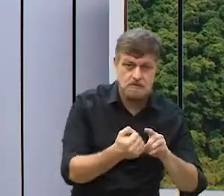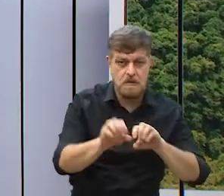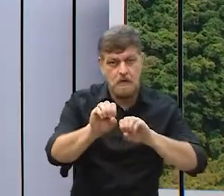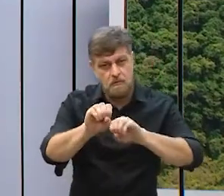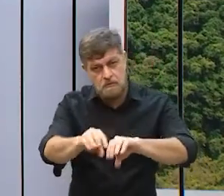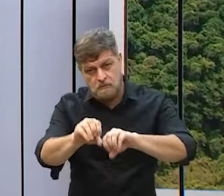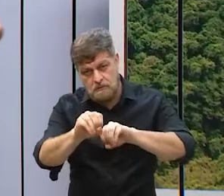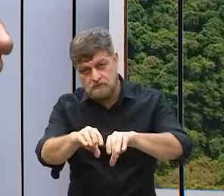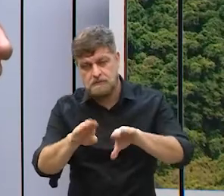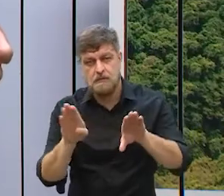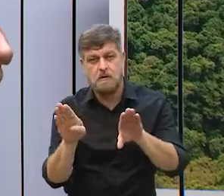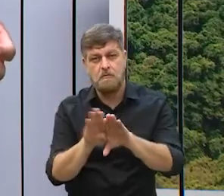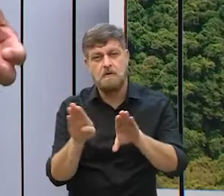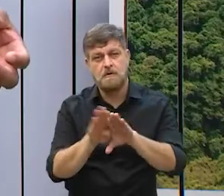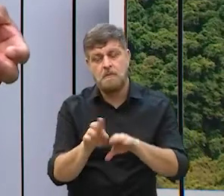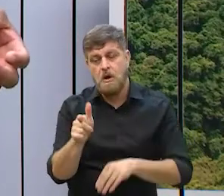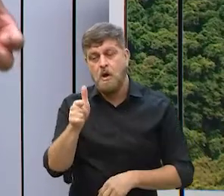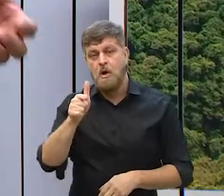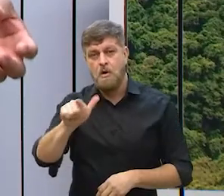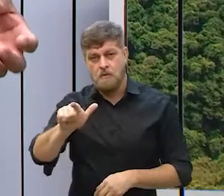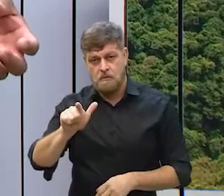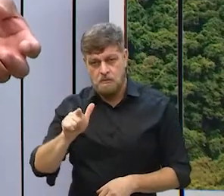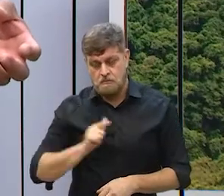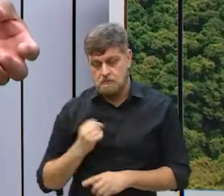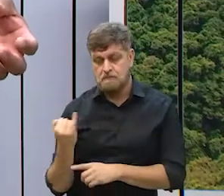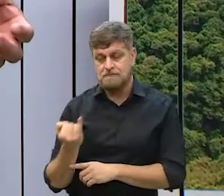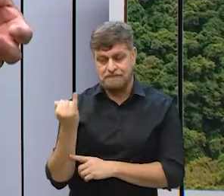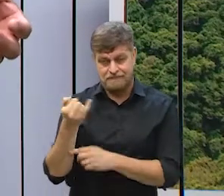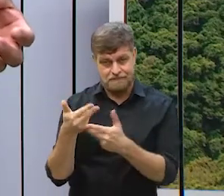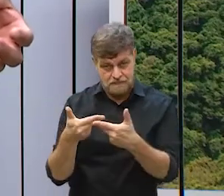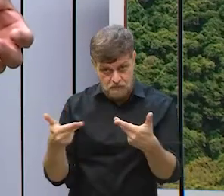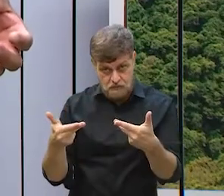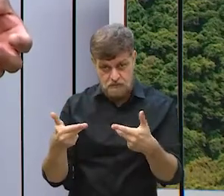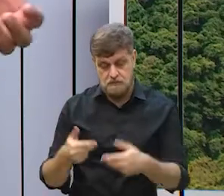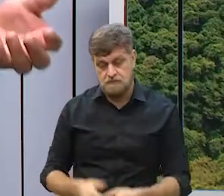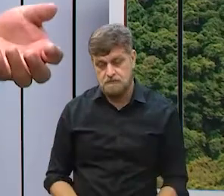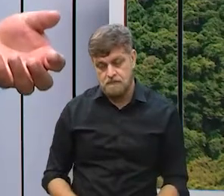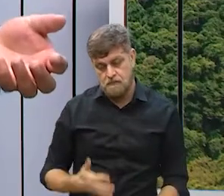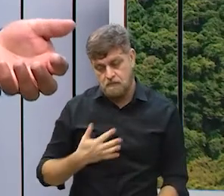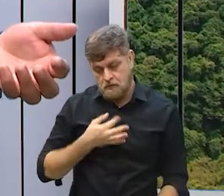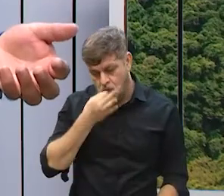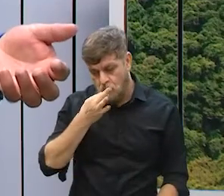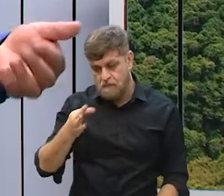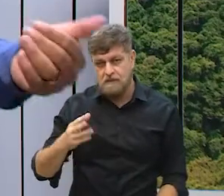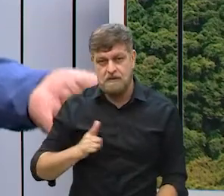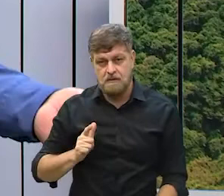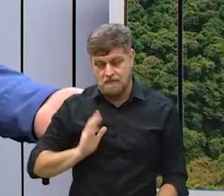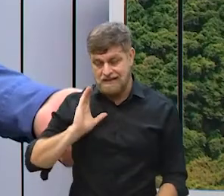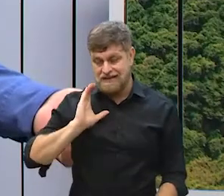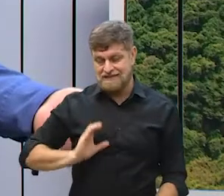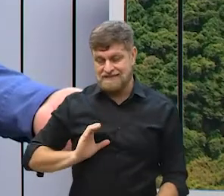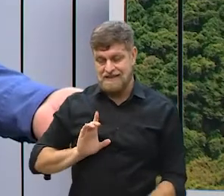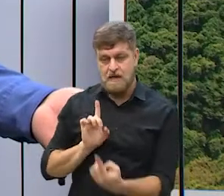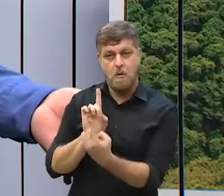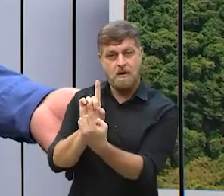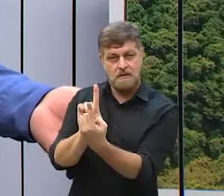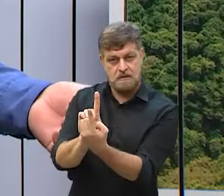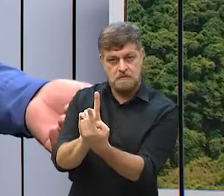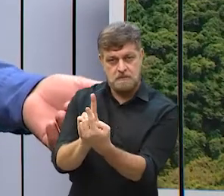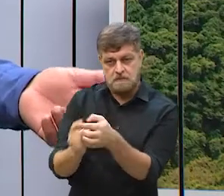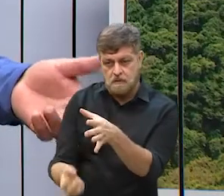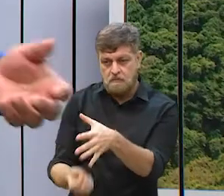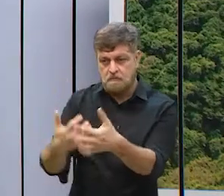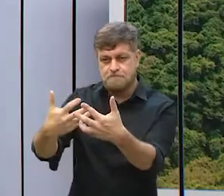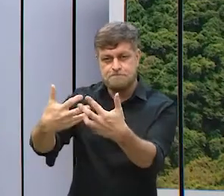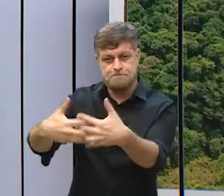educação. Um outro elemento importante que eu julgo é o atendimento cidadão, que foi implantado. Ele não